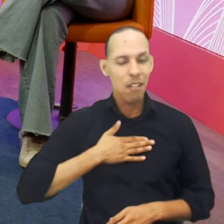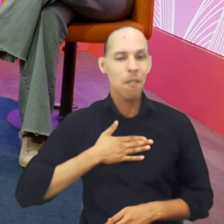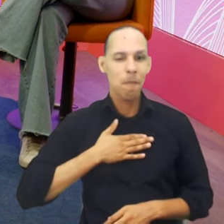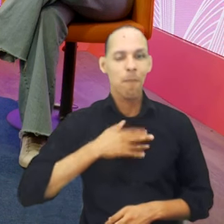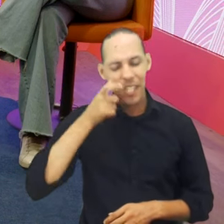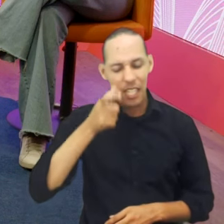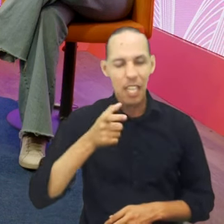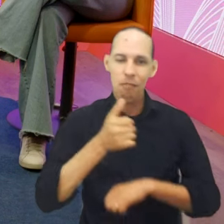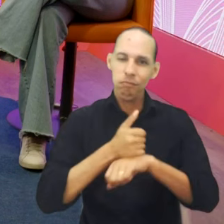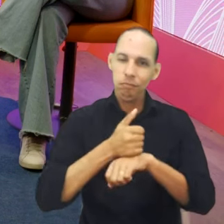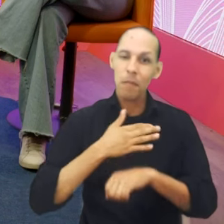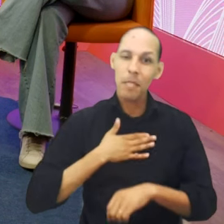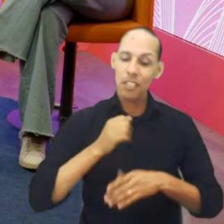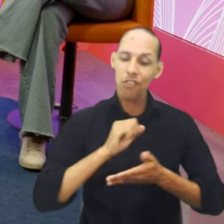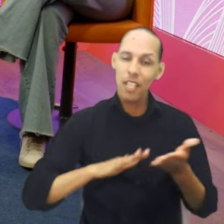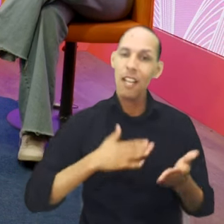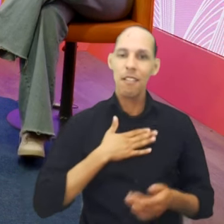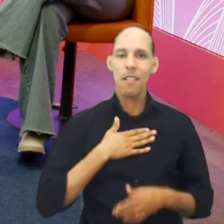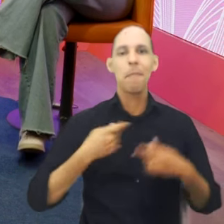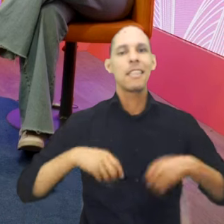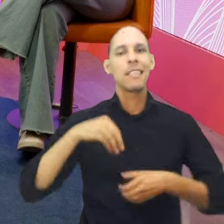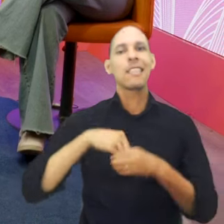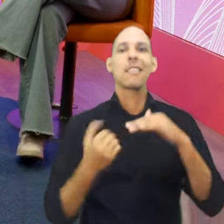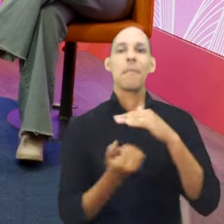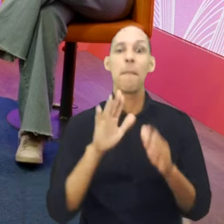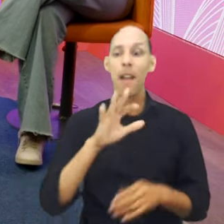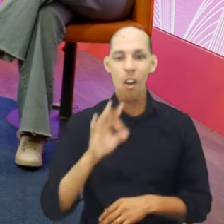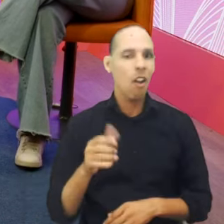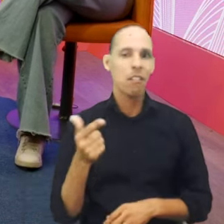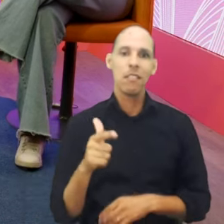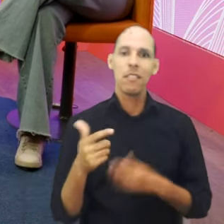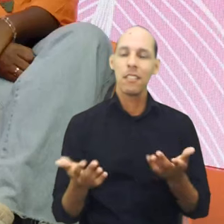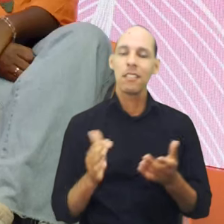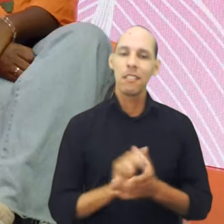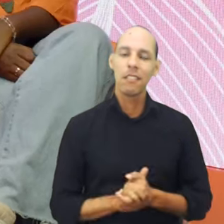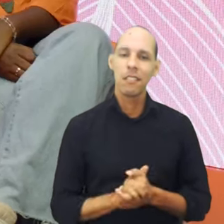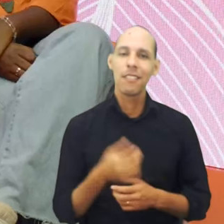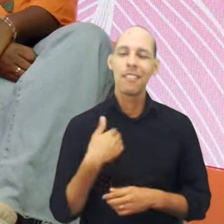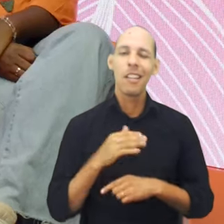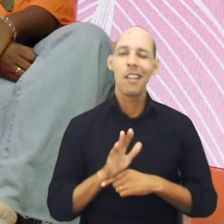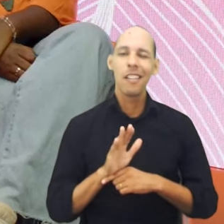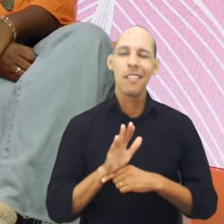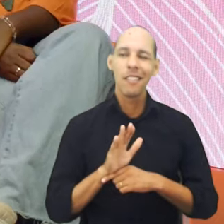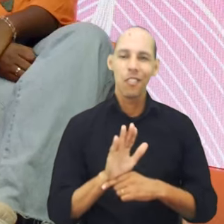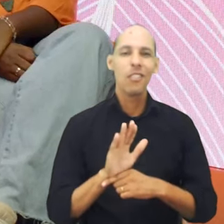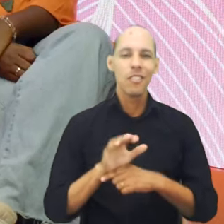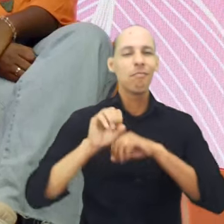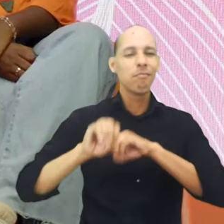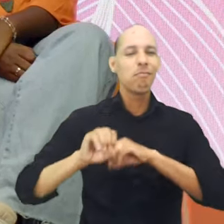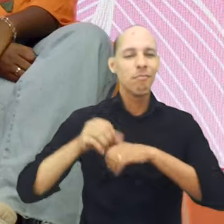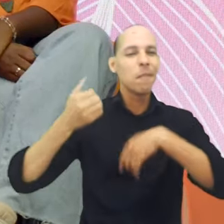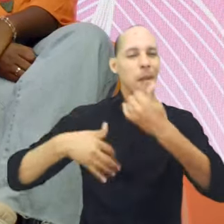as atividades que eu fazia eram necessárias na empresa e não tinha cota para cumprir, sabe? Então eu falei, vou começar a contar essa história aqui. Foi assim